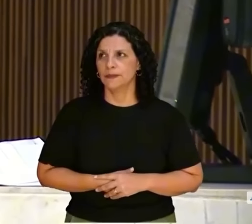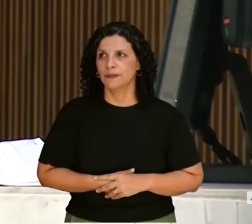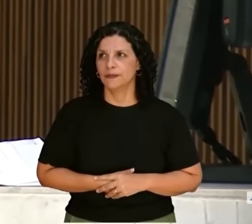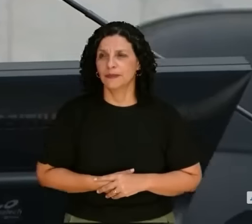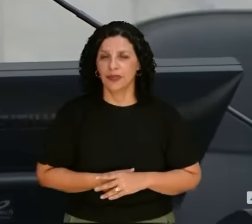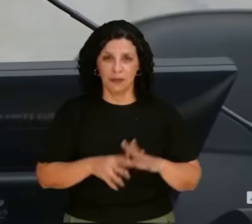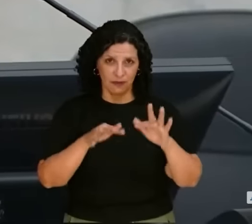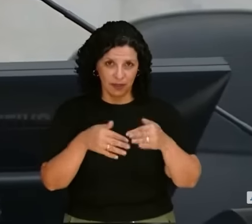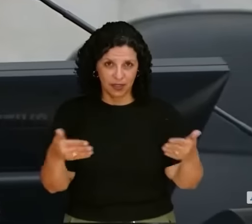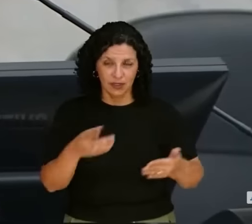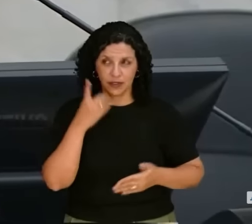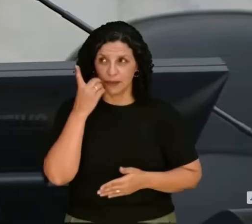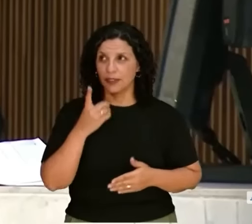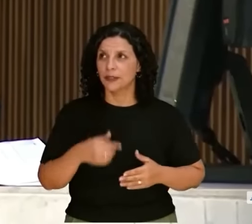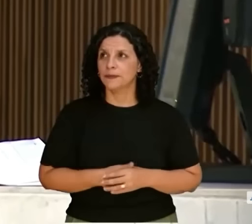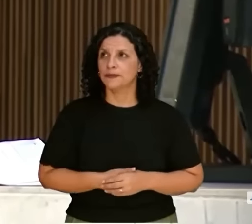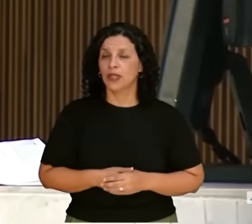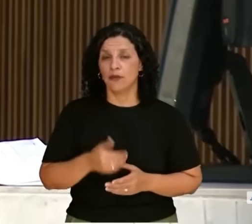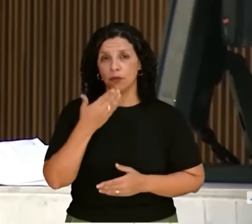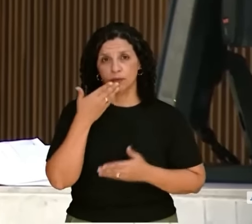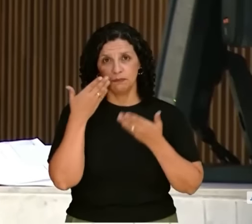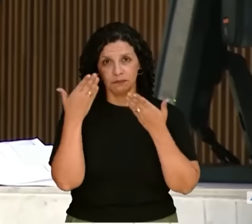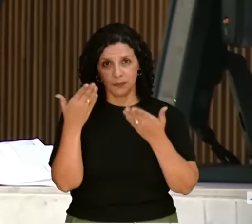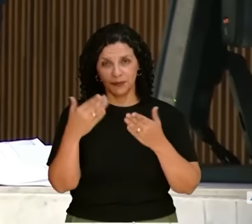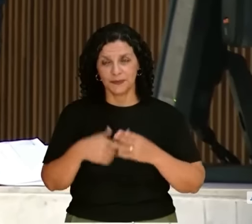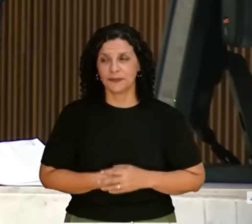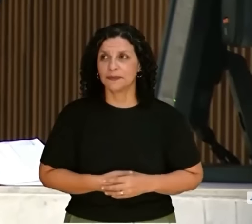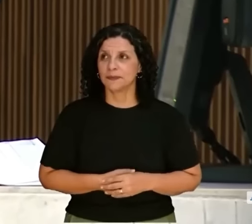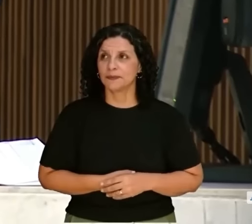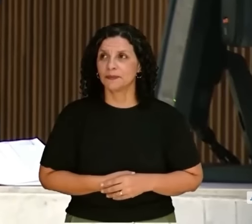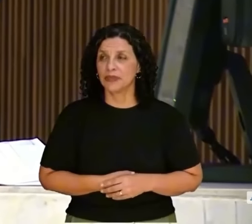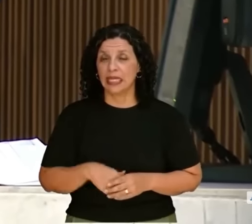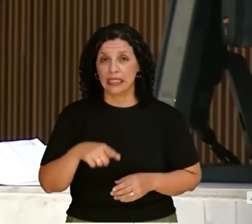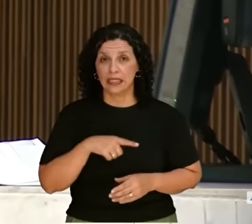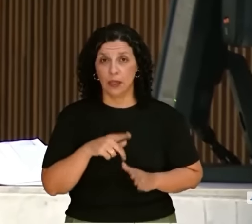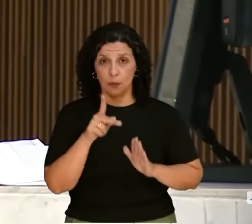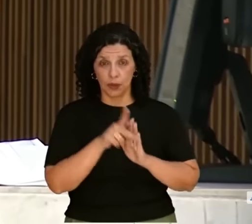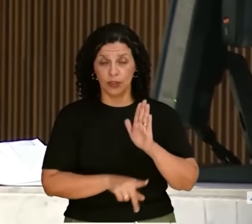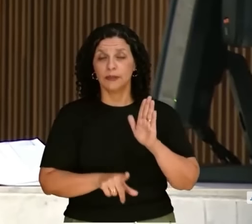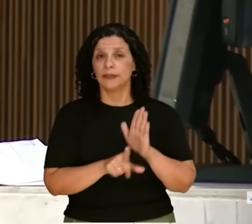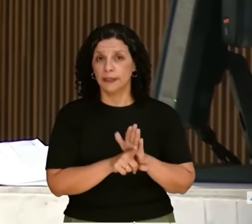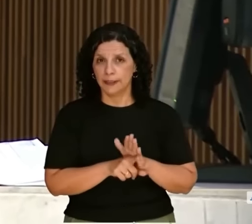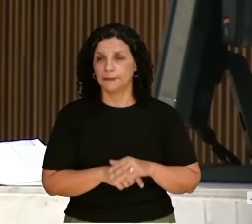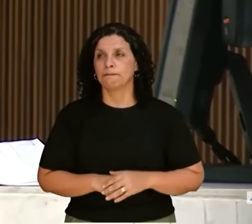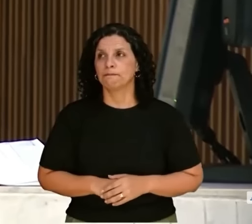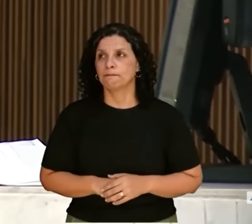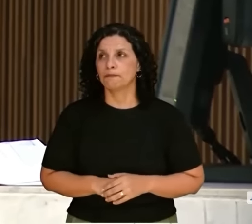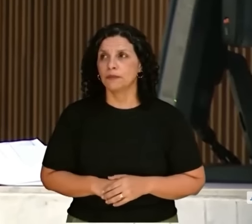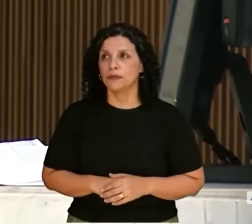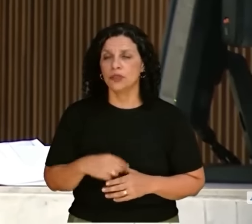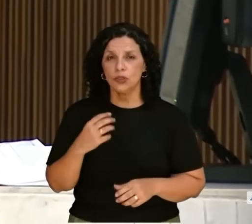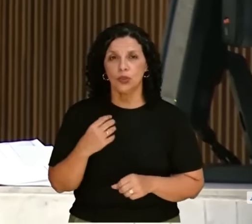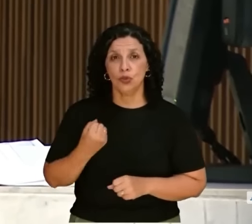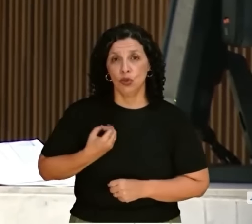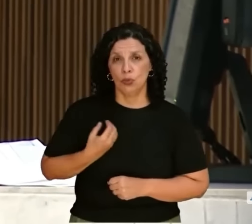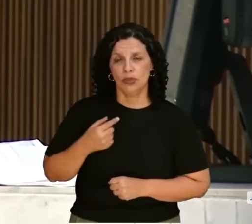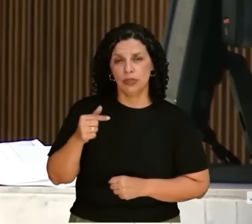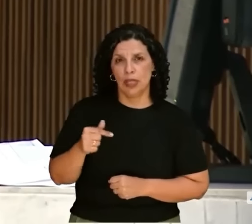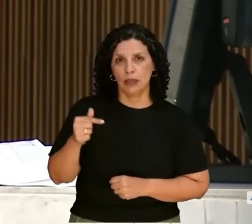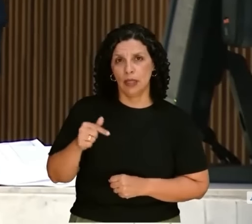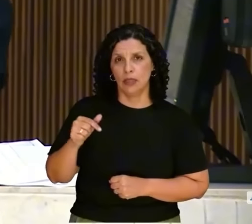Para concluir, deputado. Quero pedir a Vossa Excelência, existe um projeto de lei com o número